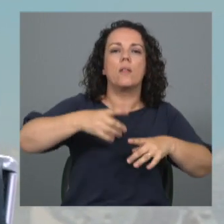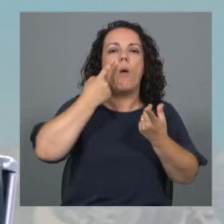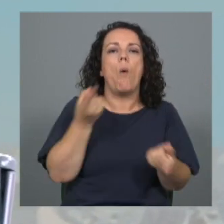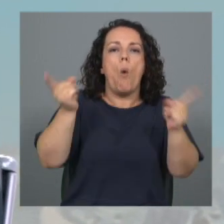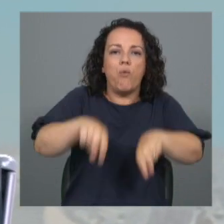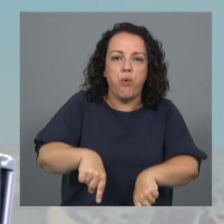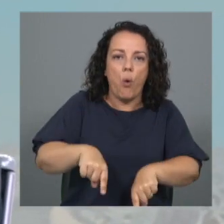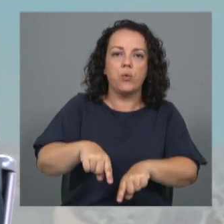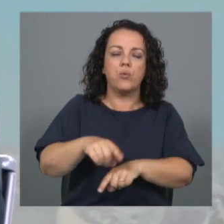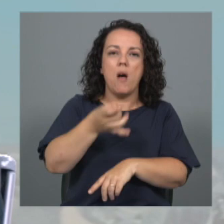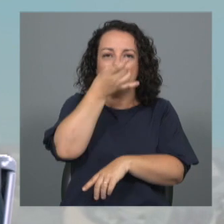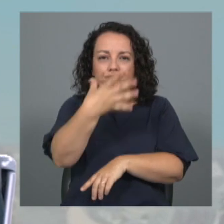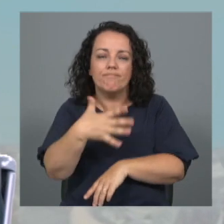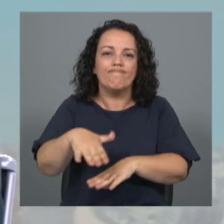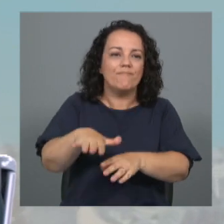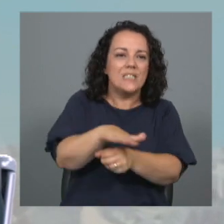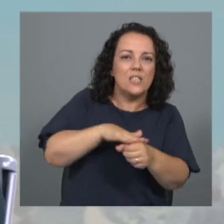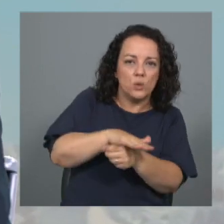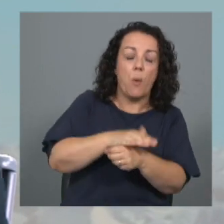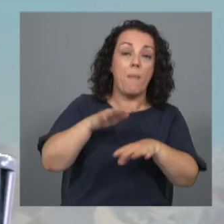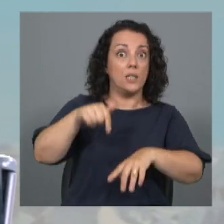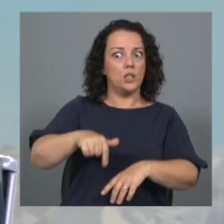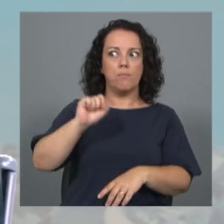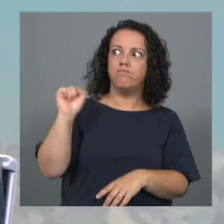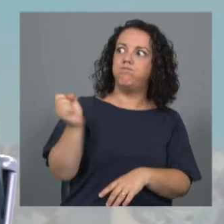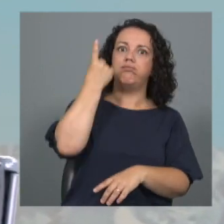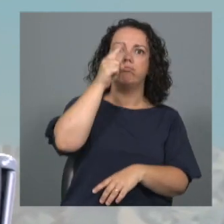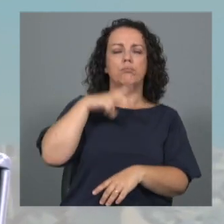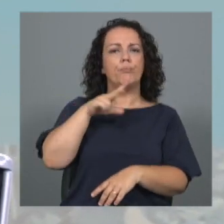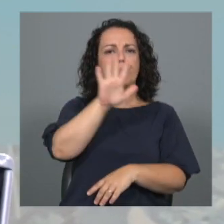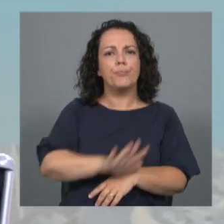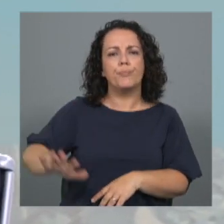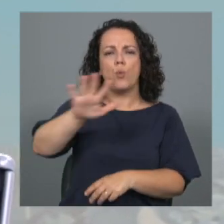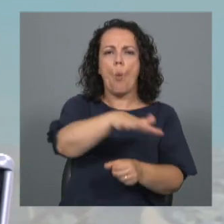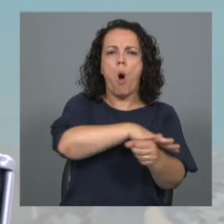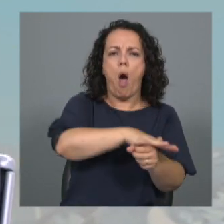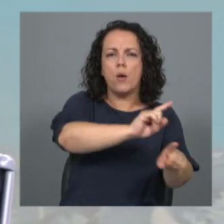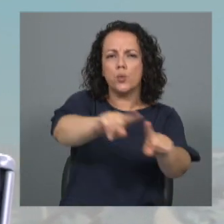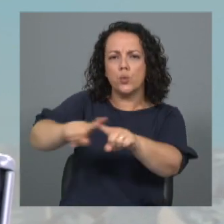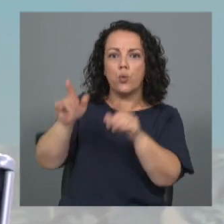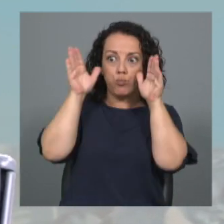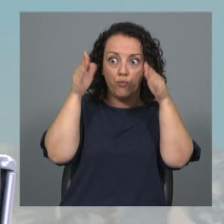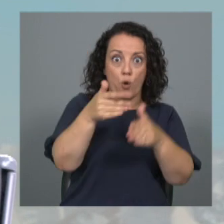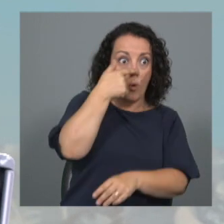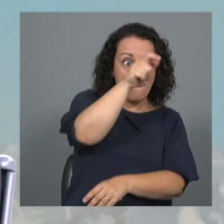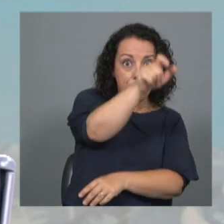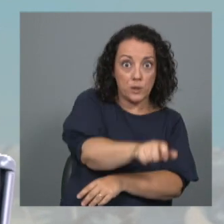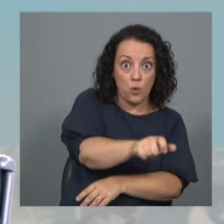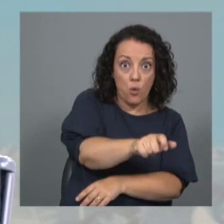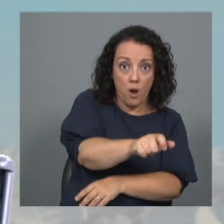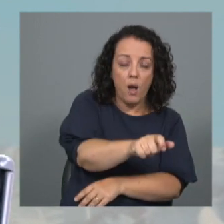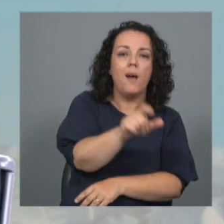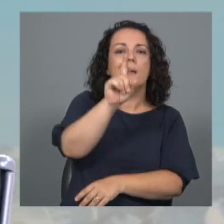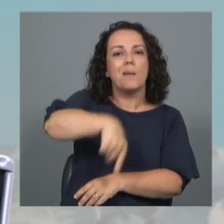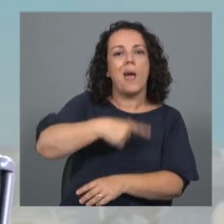uma estratégia conjunta, a nível nacional, pela primeira vez, de várias áreas, com o foco na pessoa e, efetivamente,